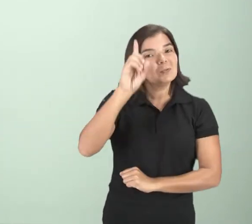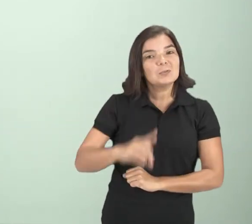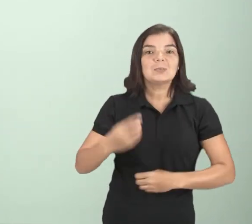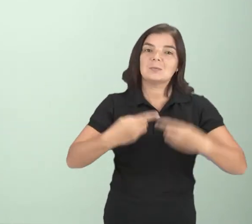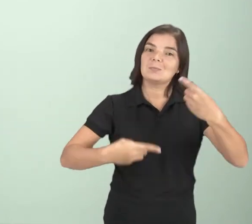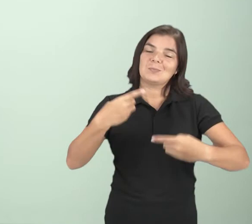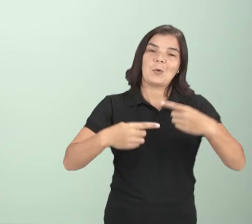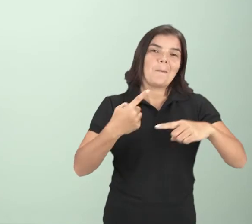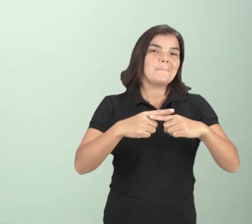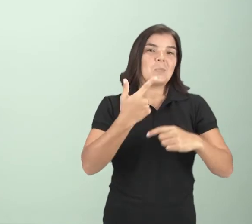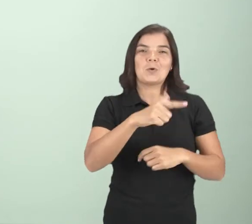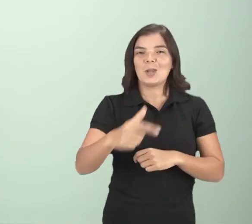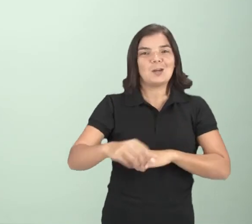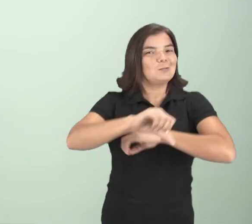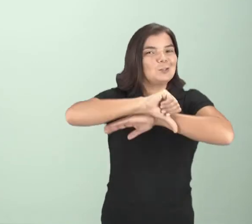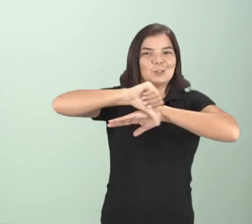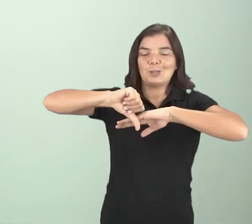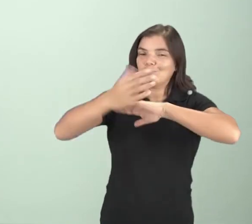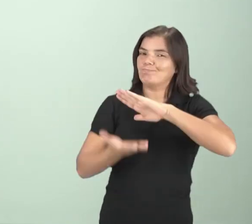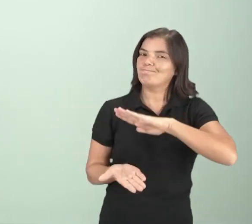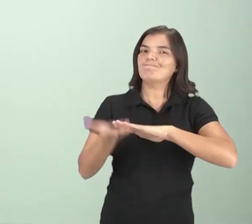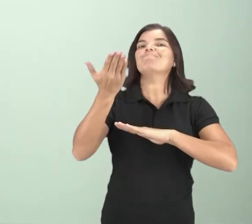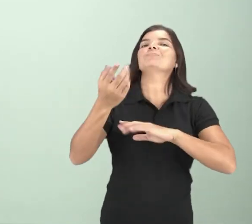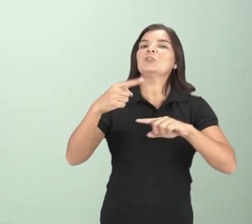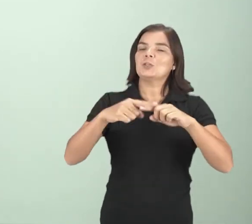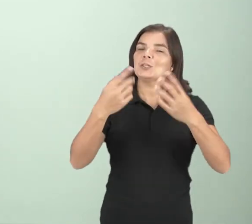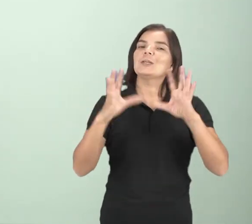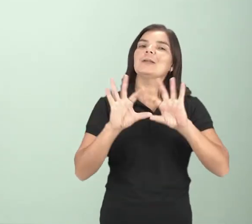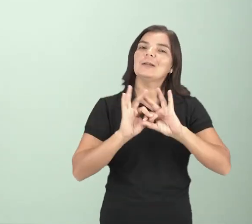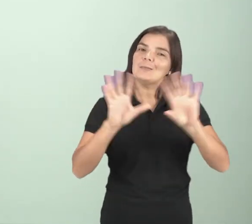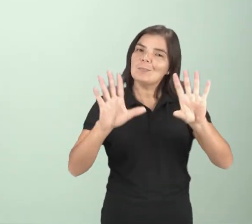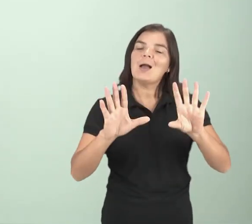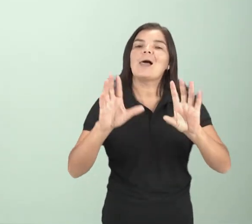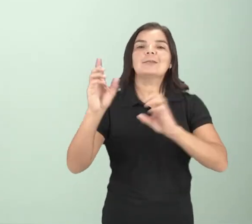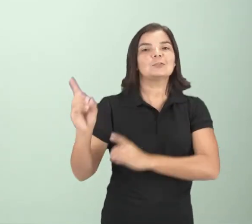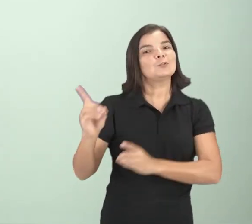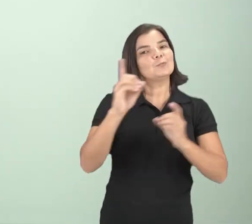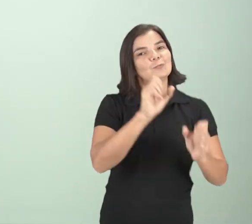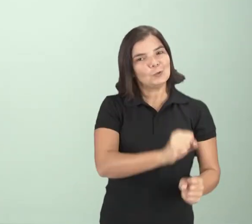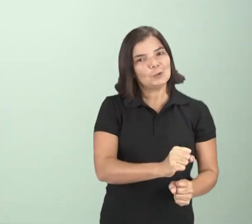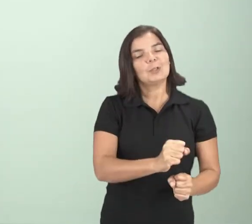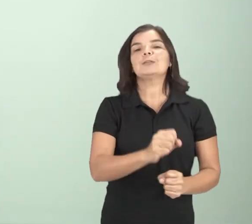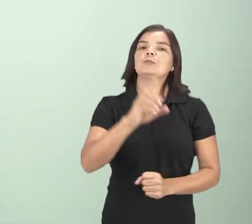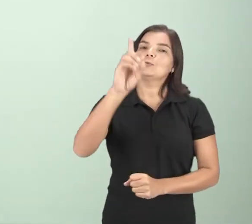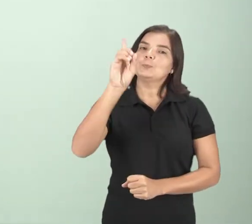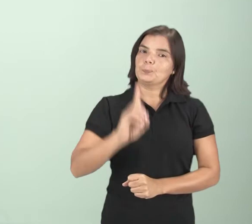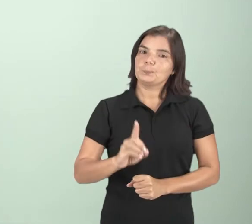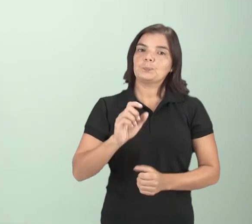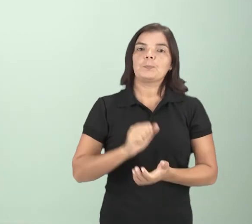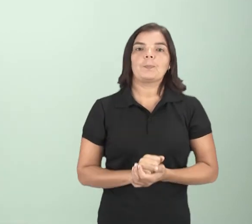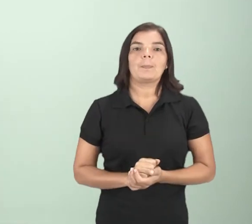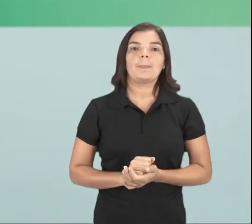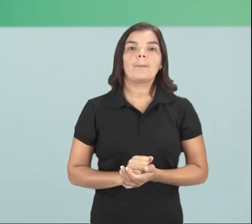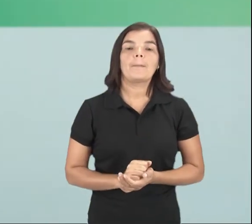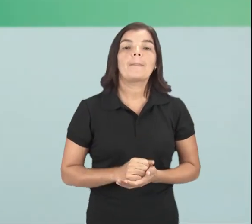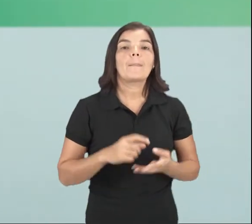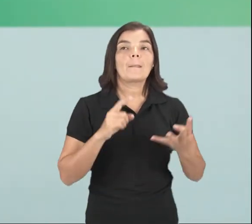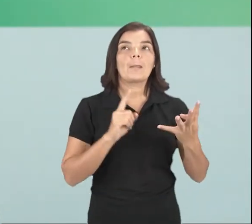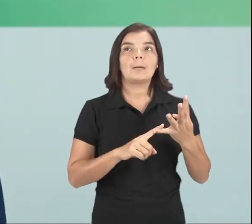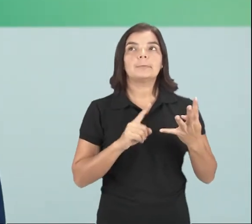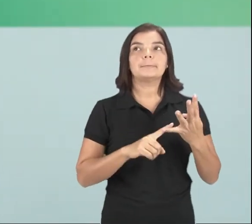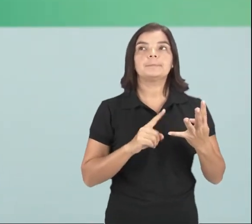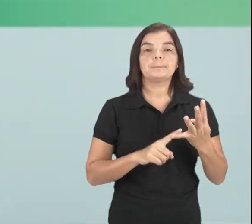político porque ele não tinha uma moral tão elevada que lhe permitisse ter direitos políticos. A quarta forma